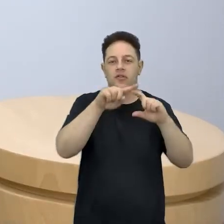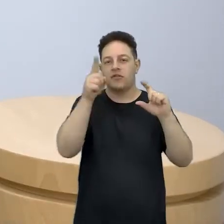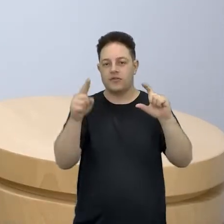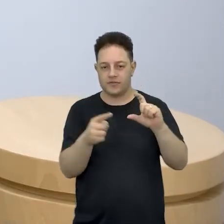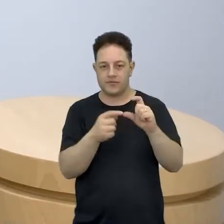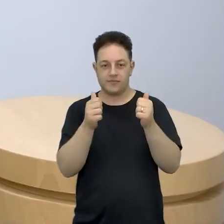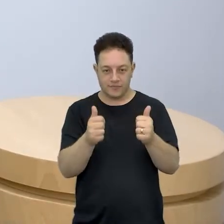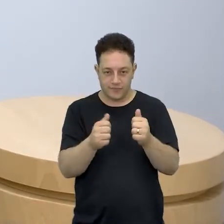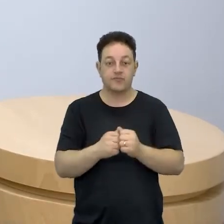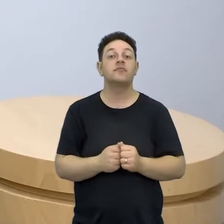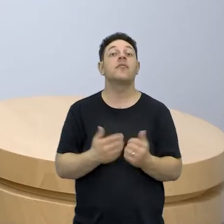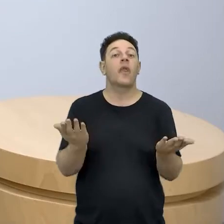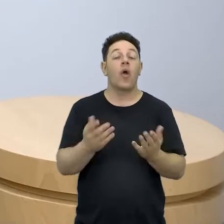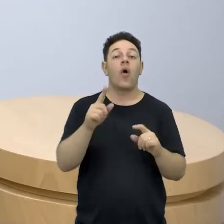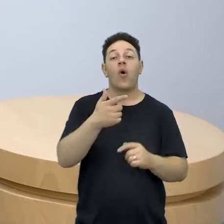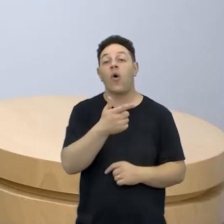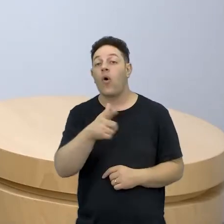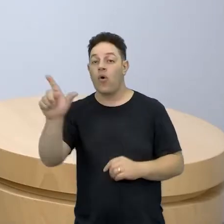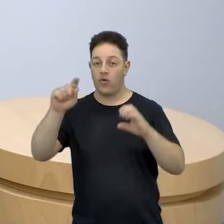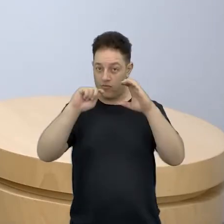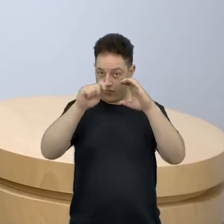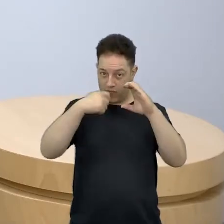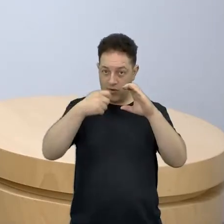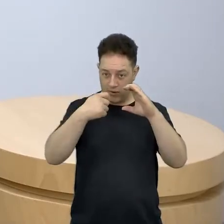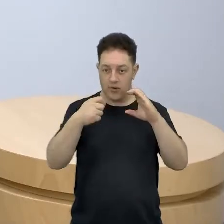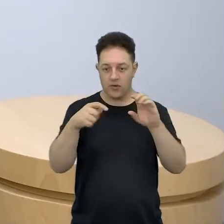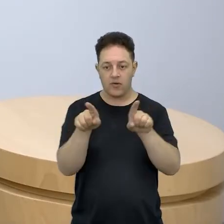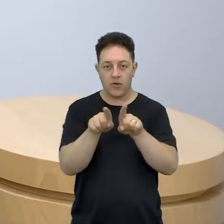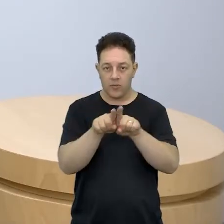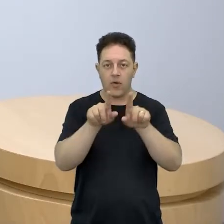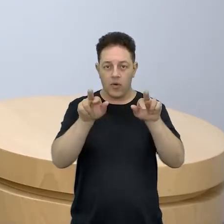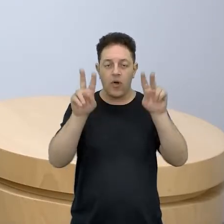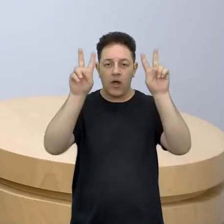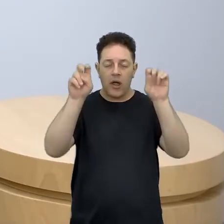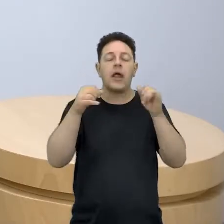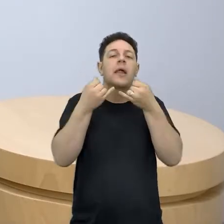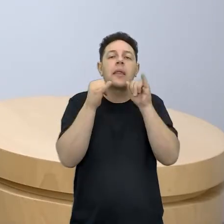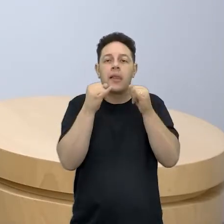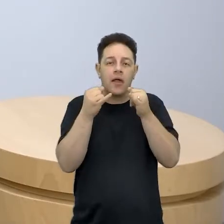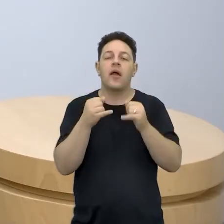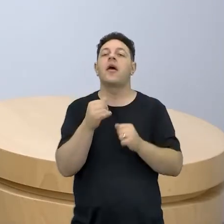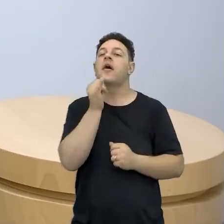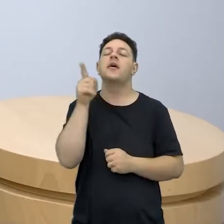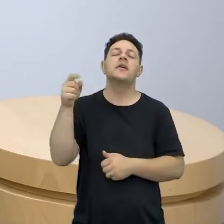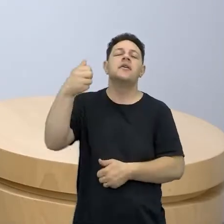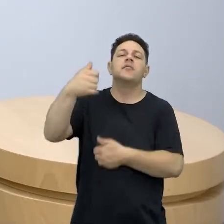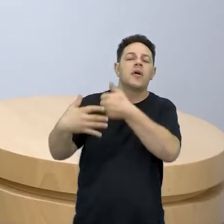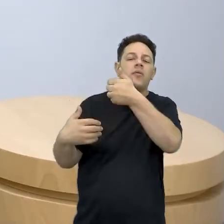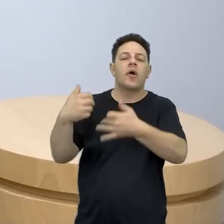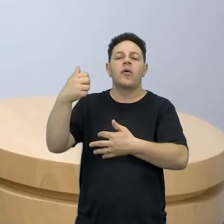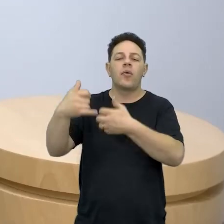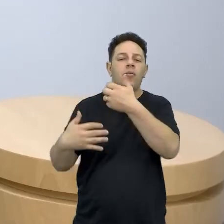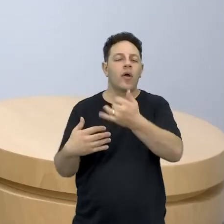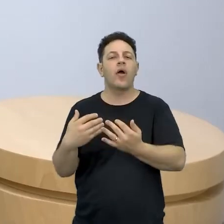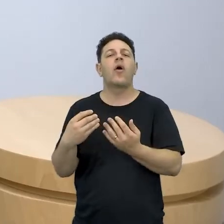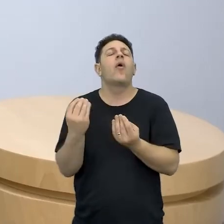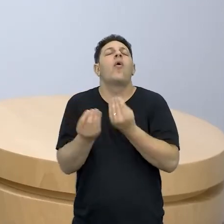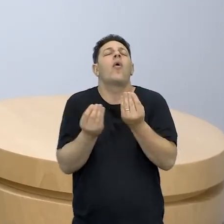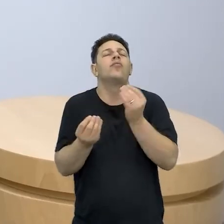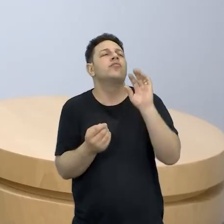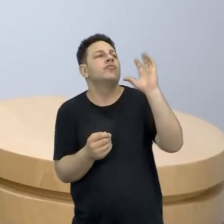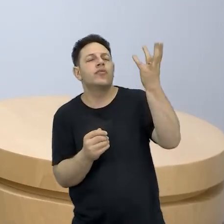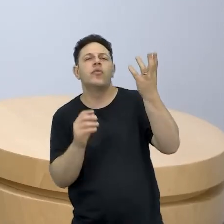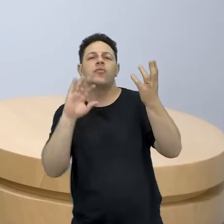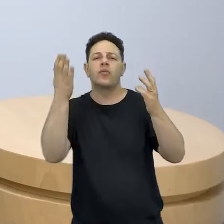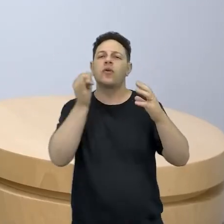Agora, a gente vai ver outro vídeo, também aí do mundo da elétrica, em que ele explica como é que acontece a fuga